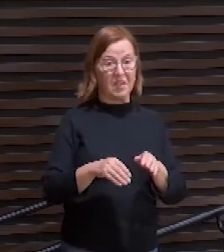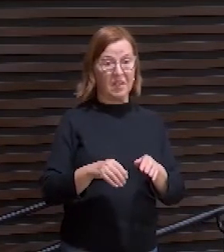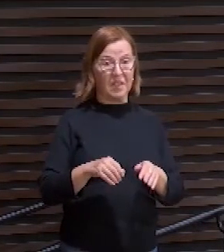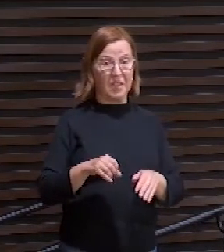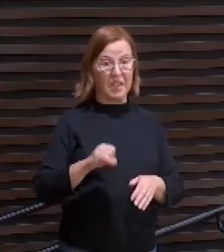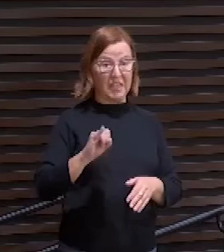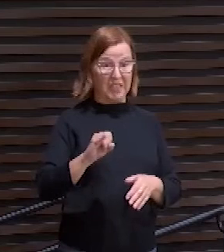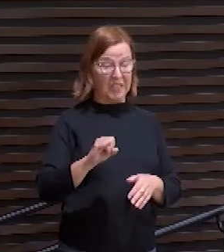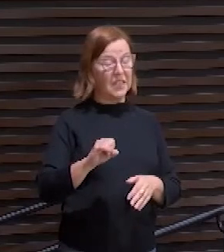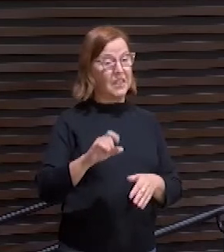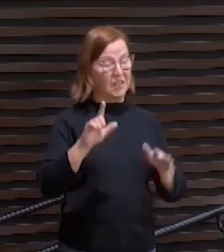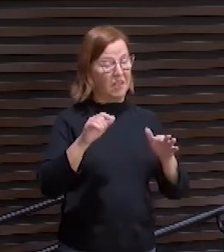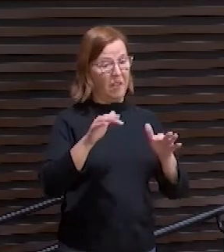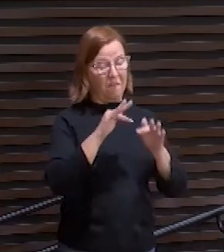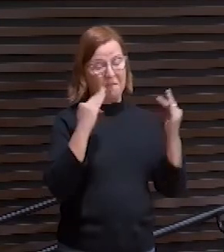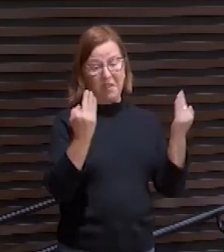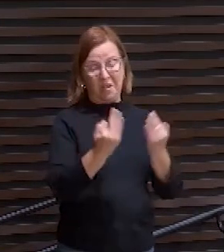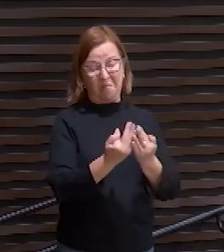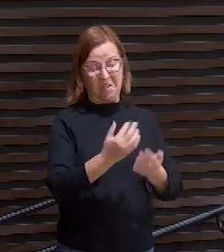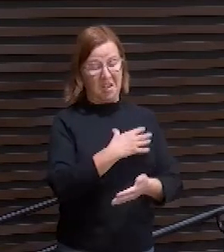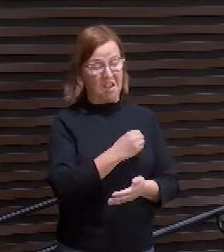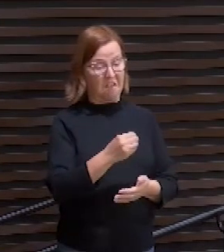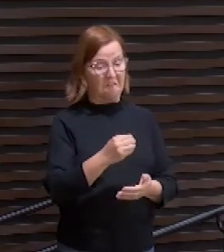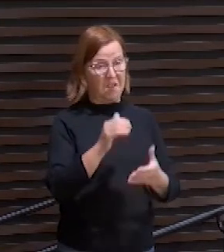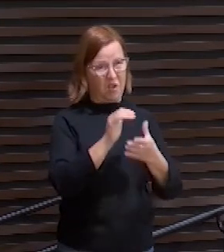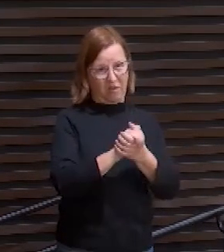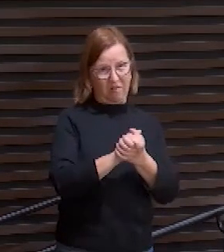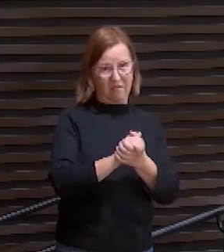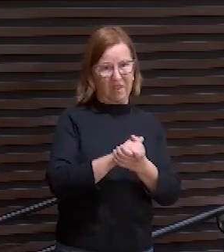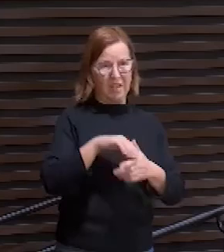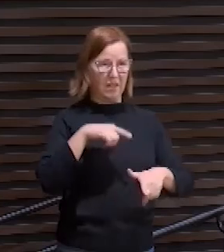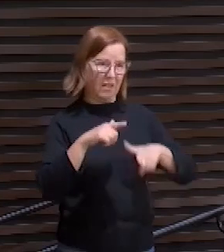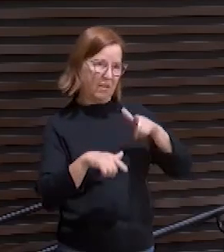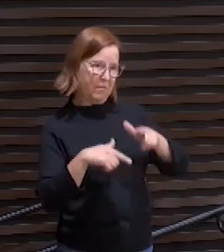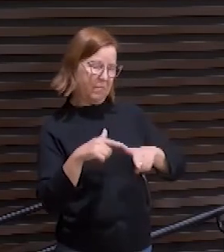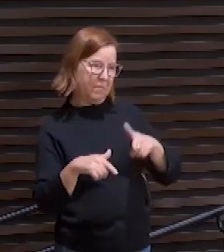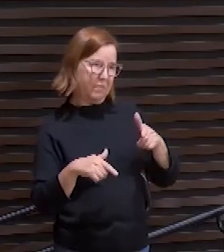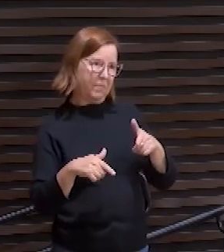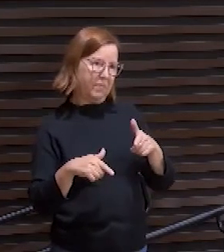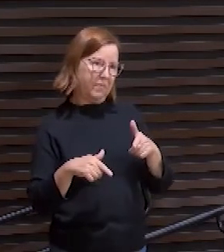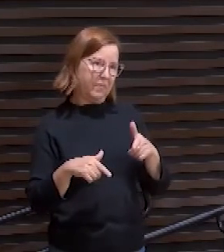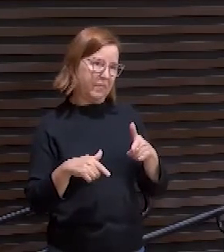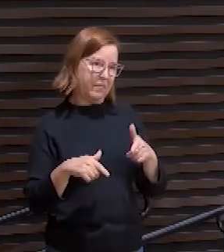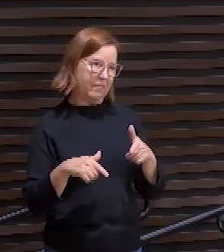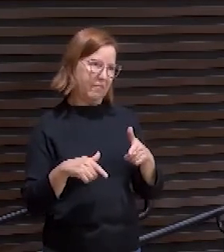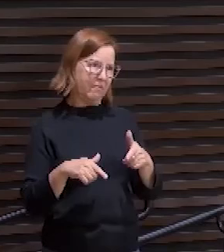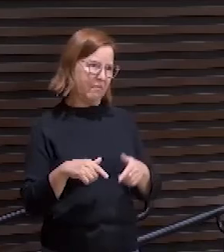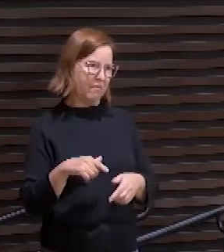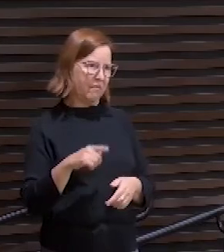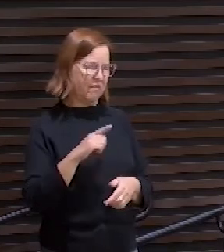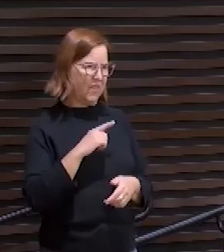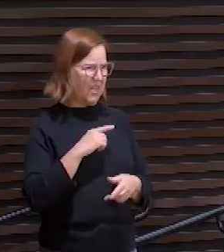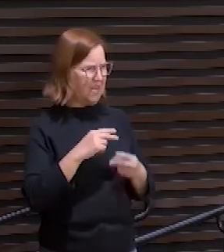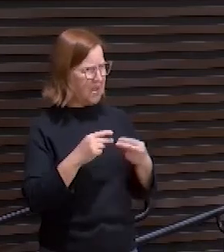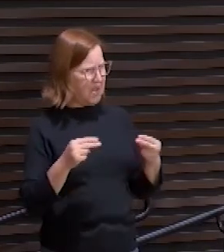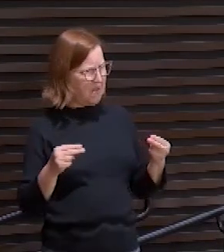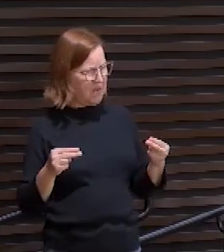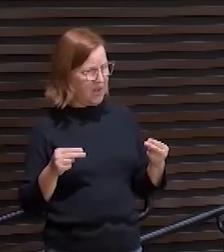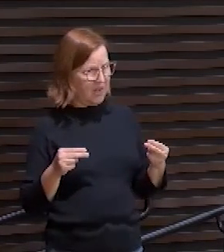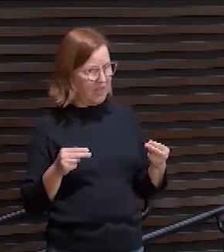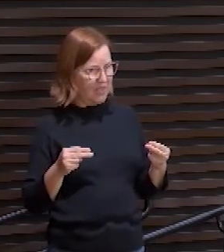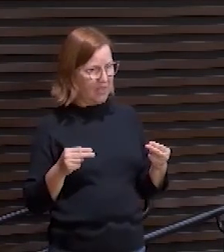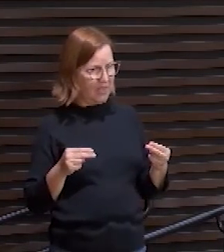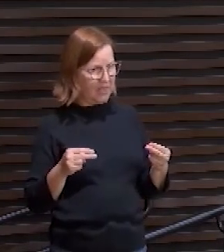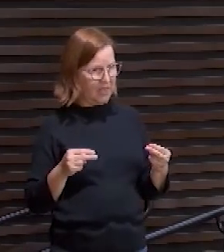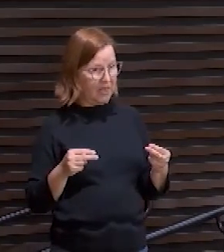filhos, cônjuge, trabalho. Tem alguma coisa que ocupa o primeiro lugar na